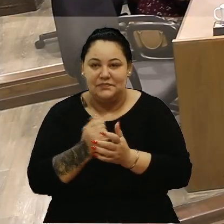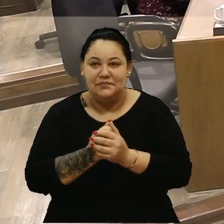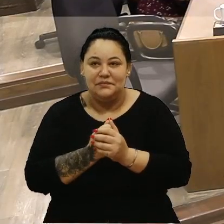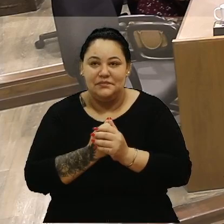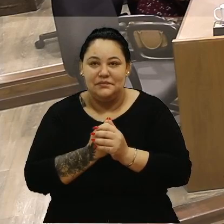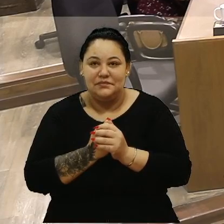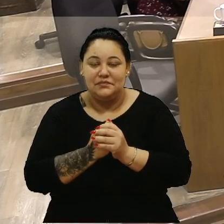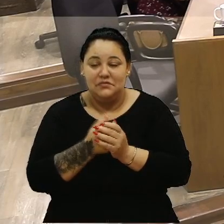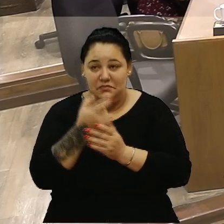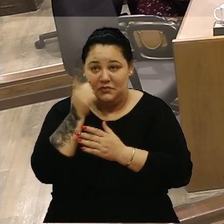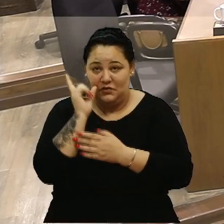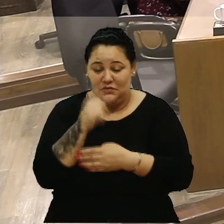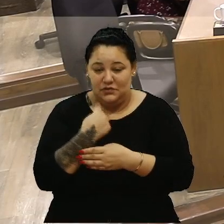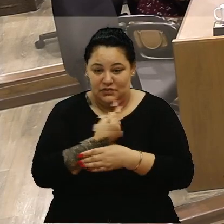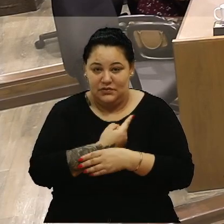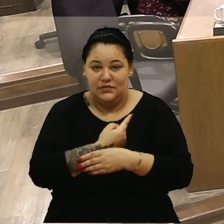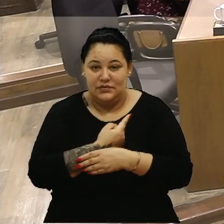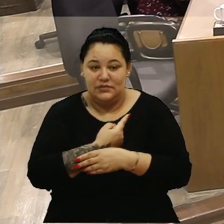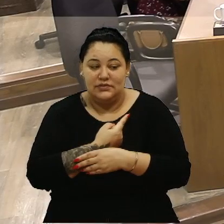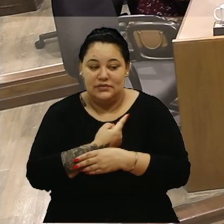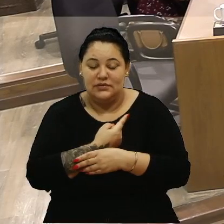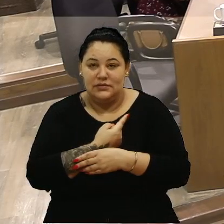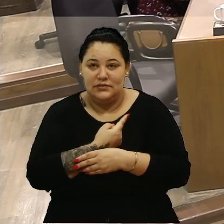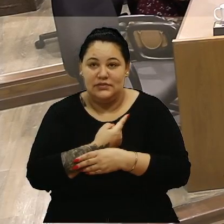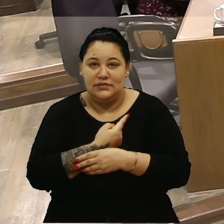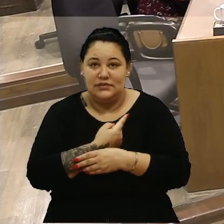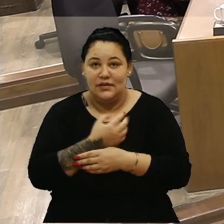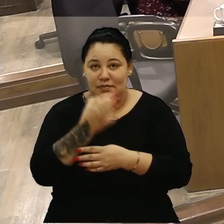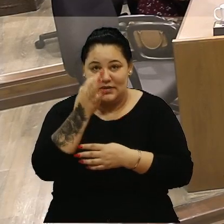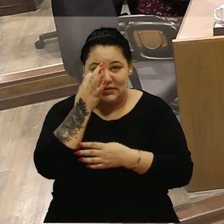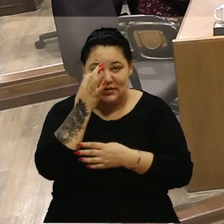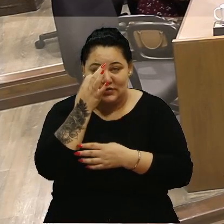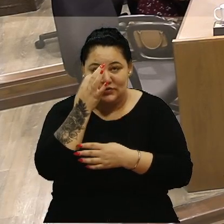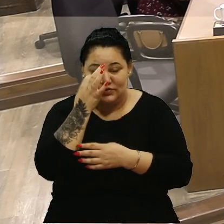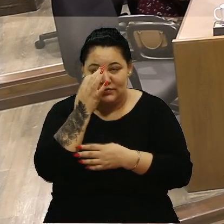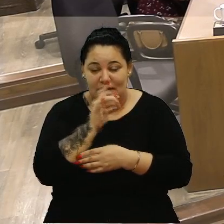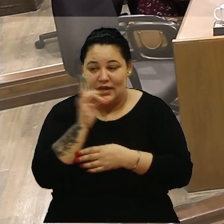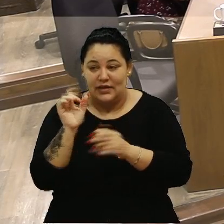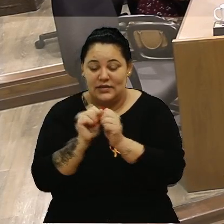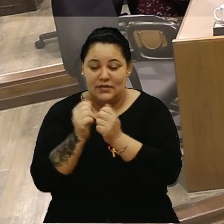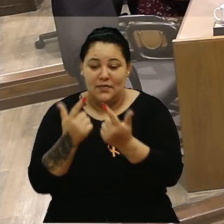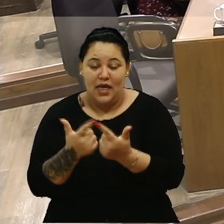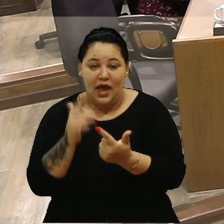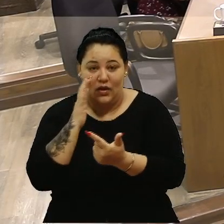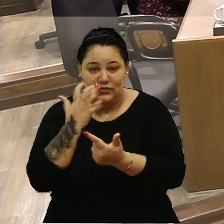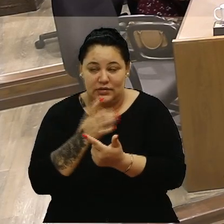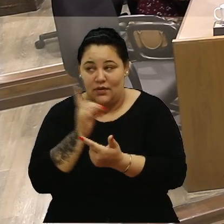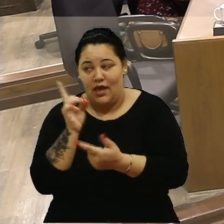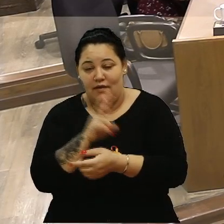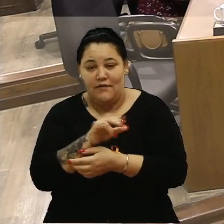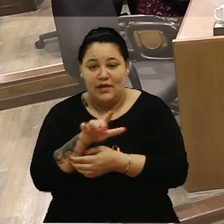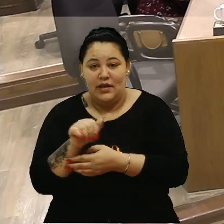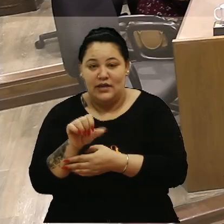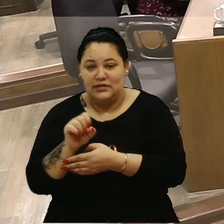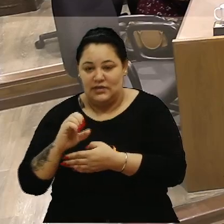Ontem estávamos presentes lá na Assembleia que aconteceu em Vila Seca, uma bela Assembleia, com uma grande